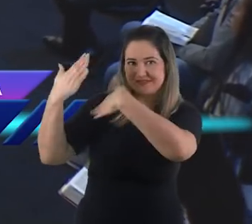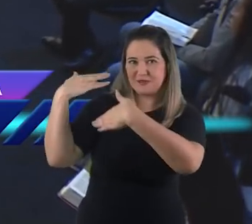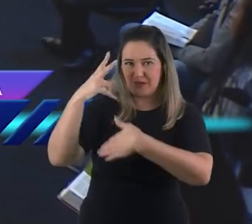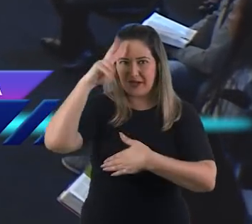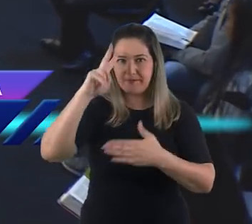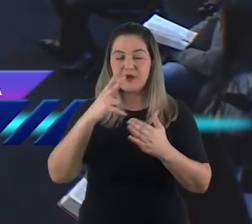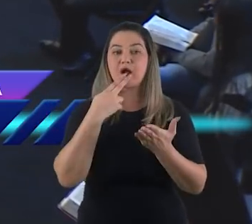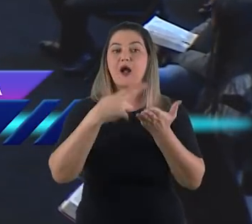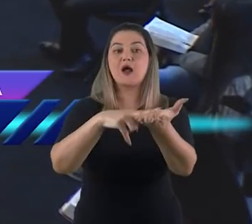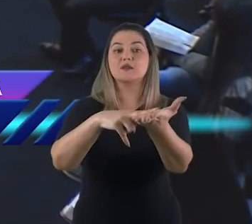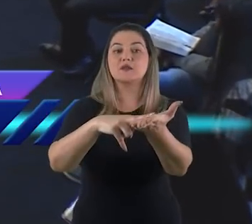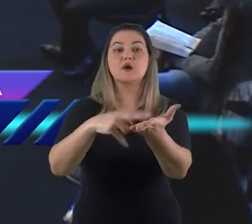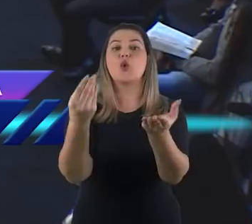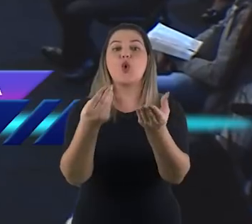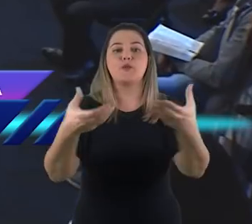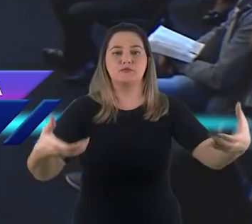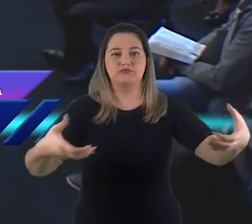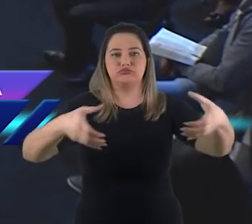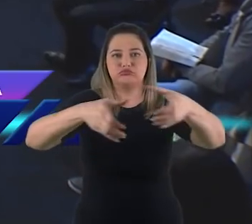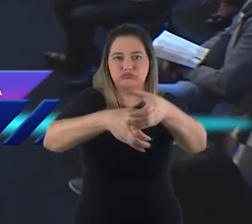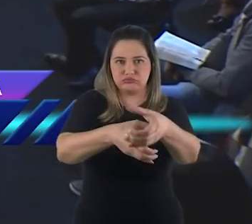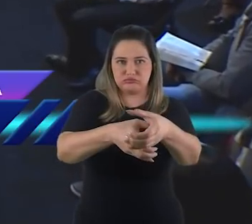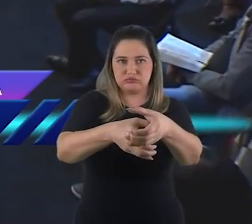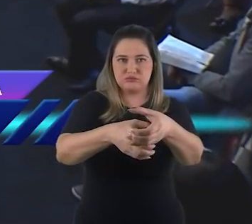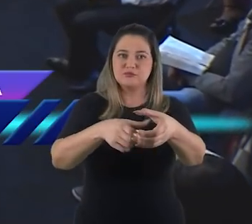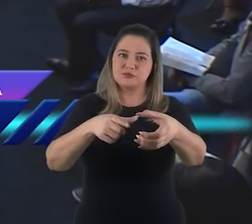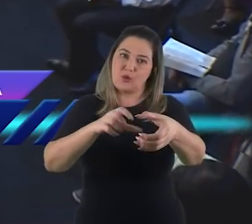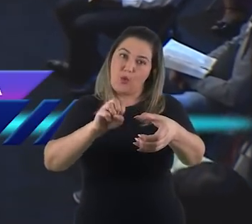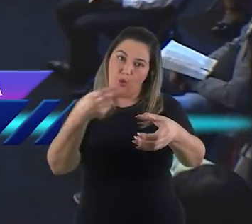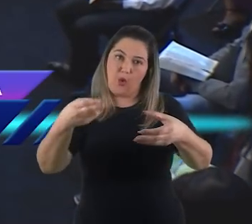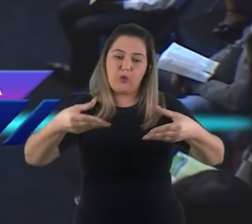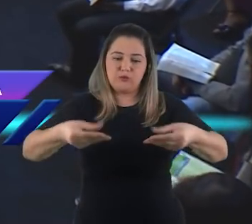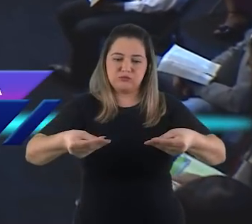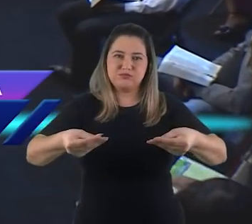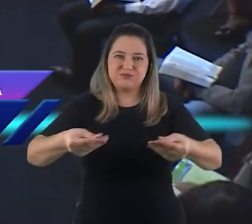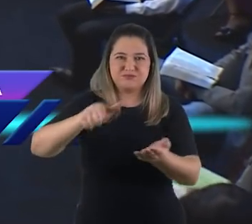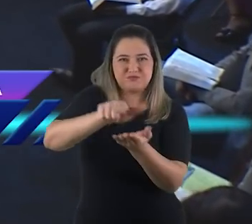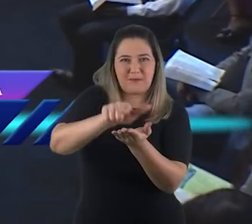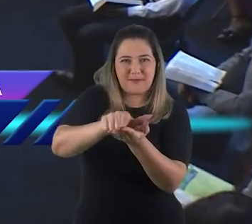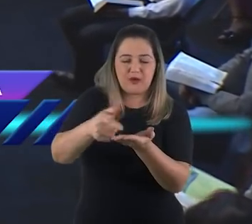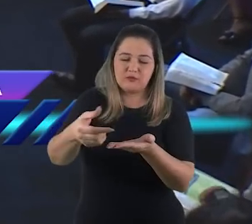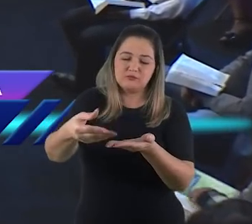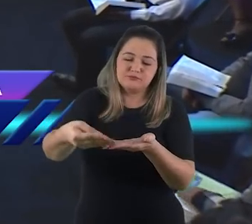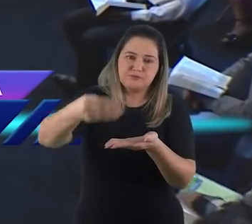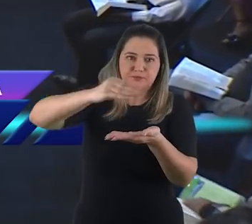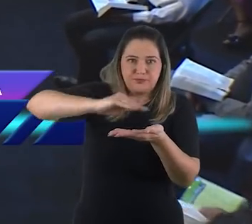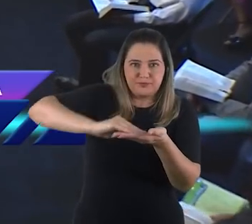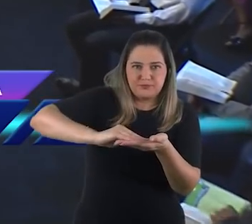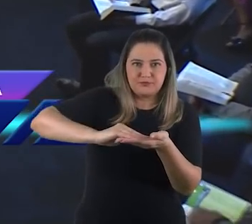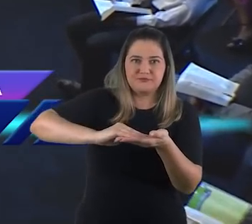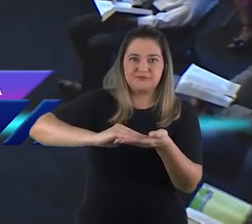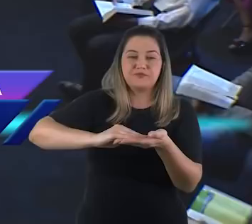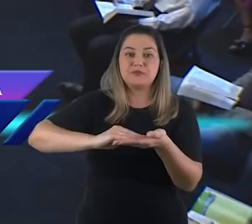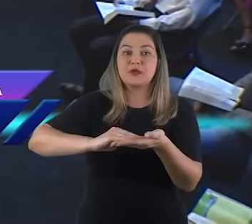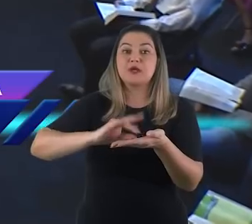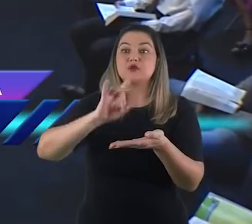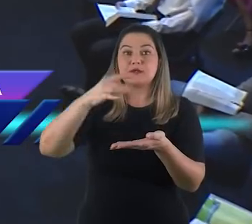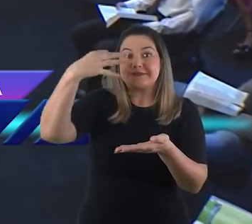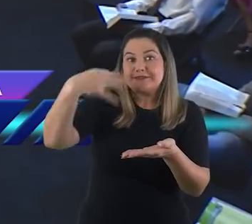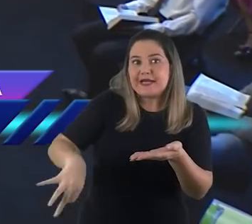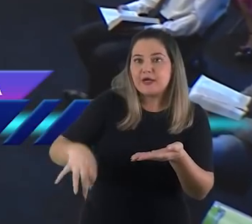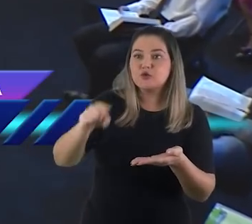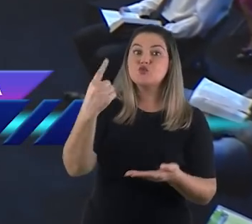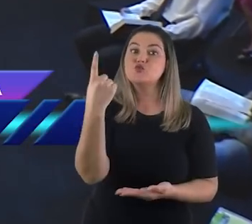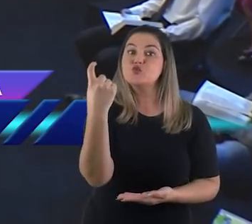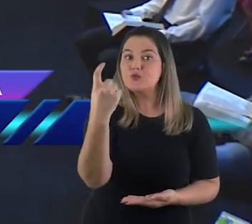enviadas às pessoas, escritas à mão, não tinha imprensa. E para garantir de que apenas o destinatário